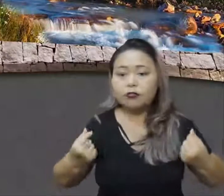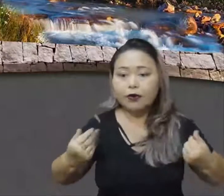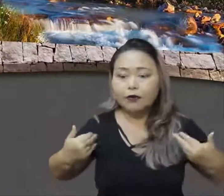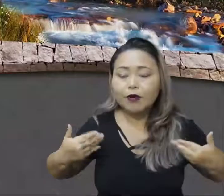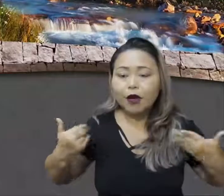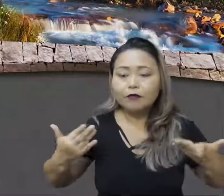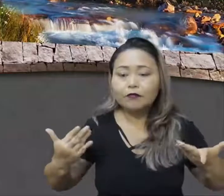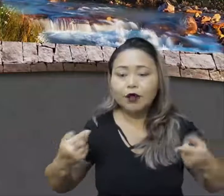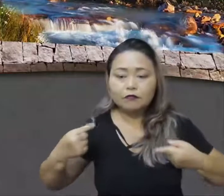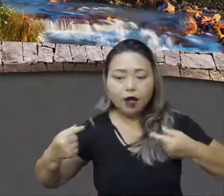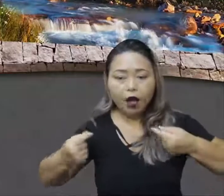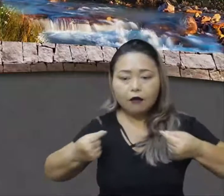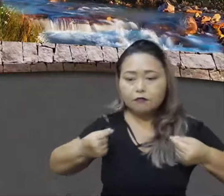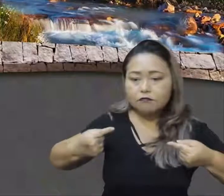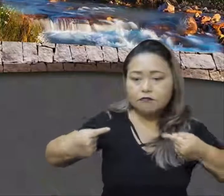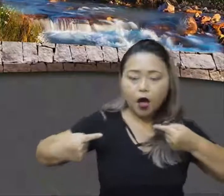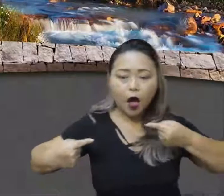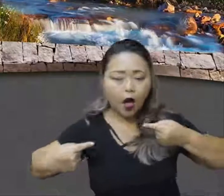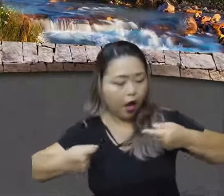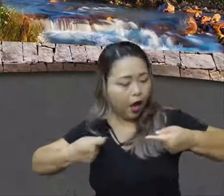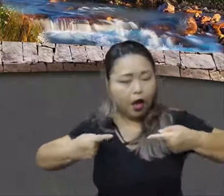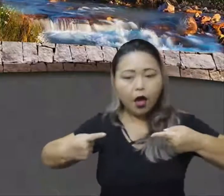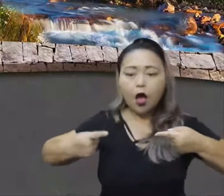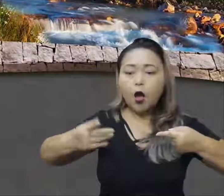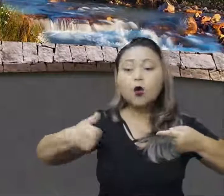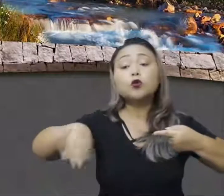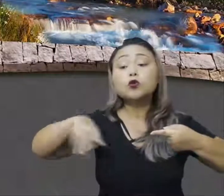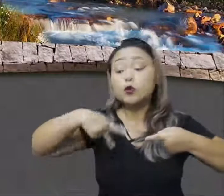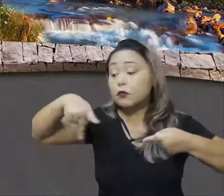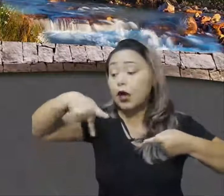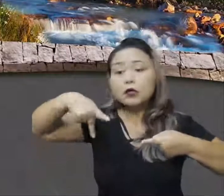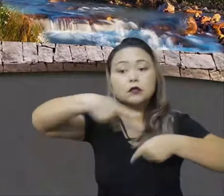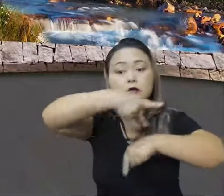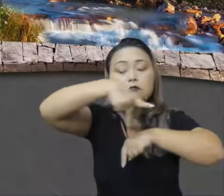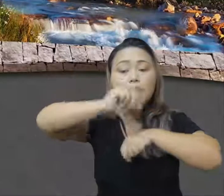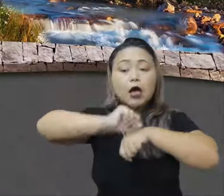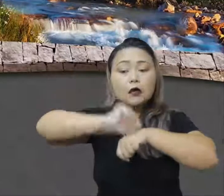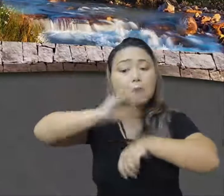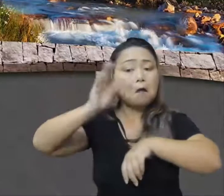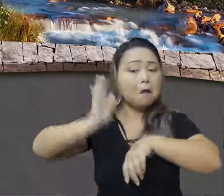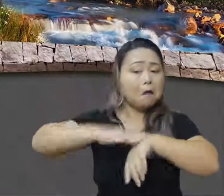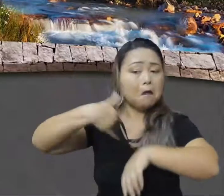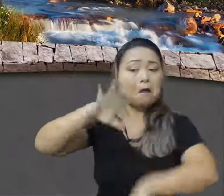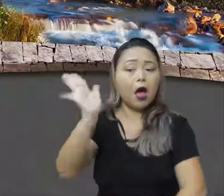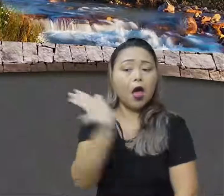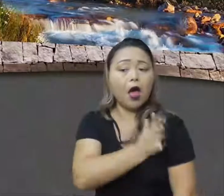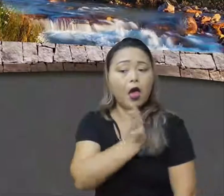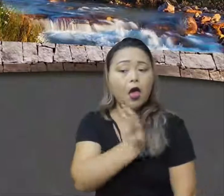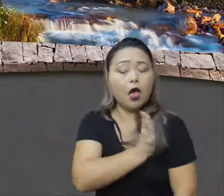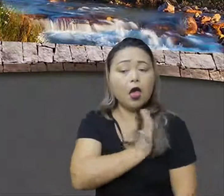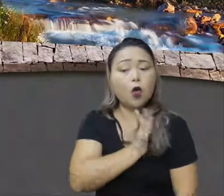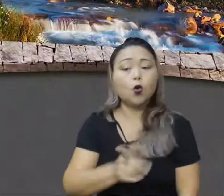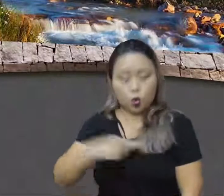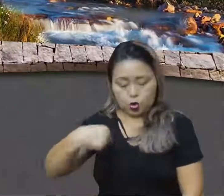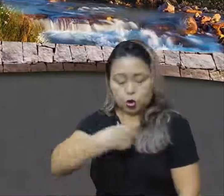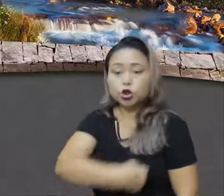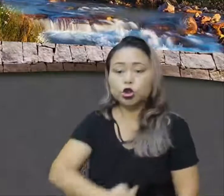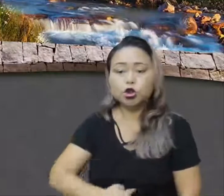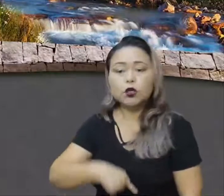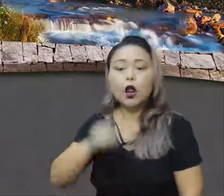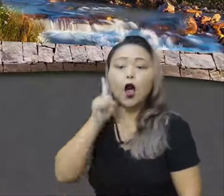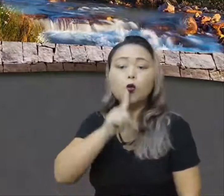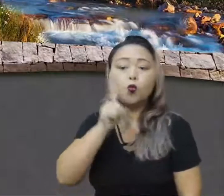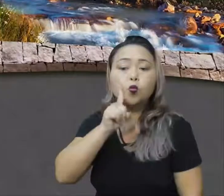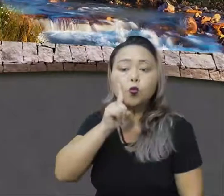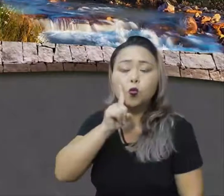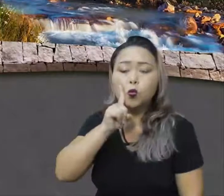São os países que são os países mais ricos do mundo. China e Estados Unidos. A produção